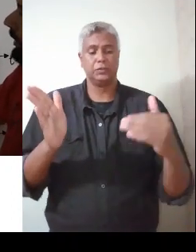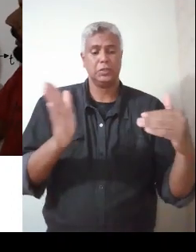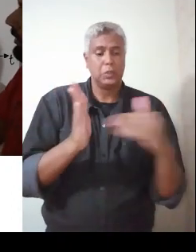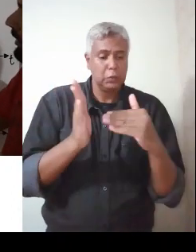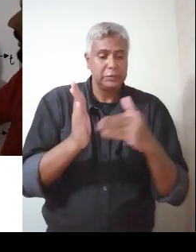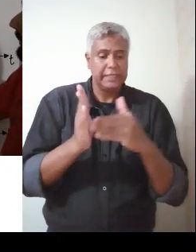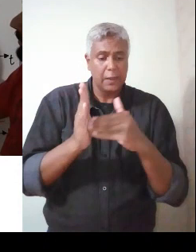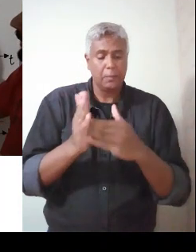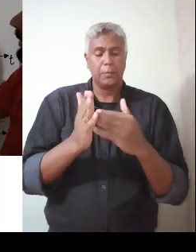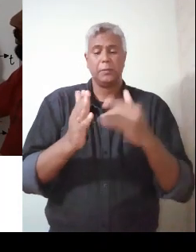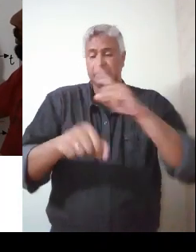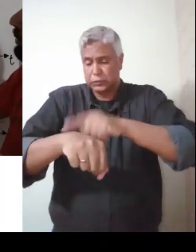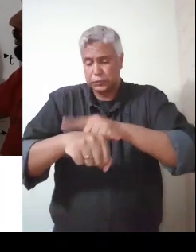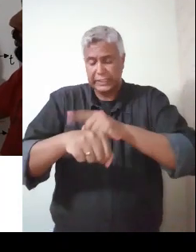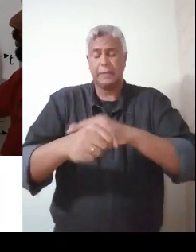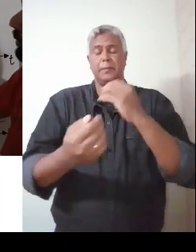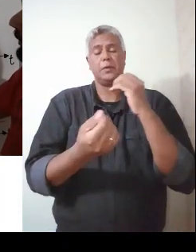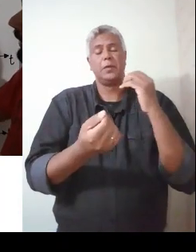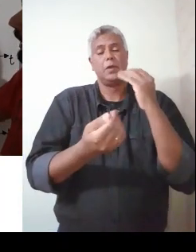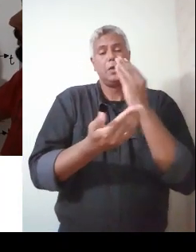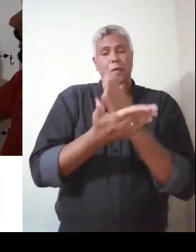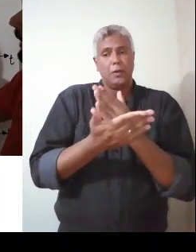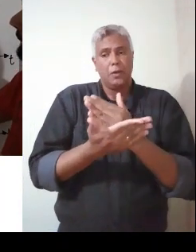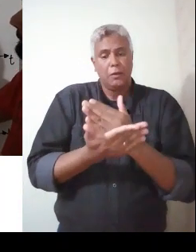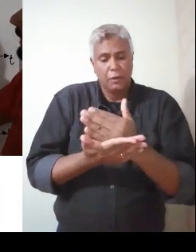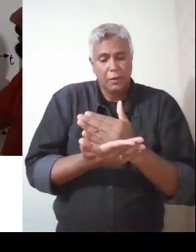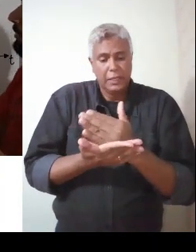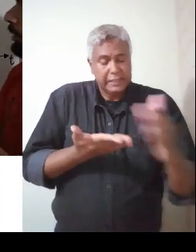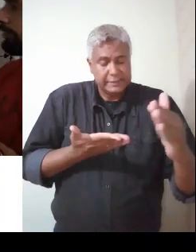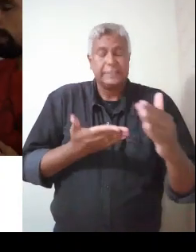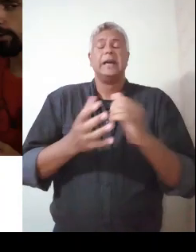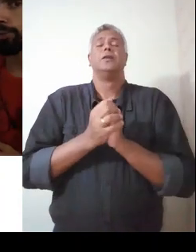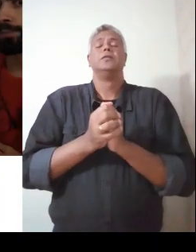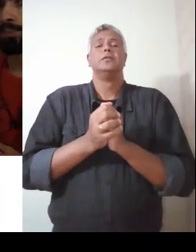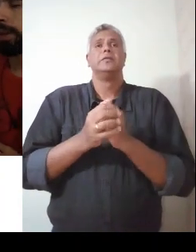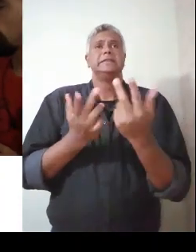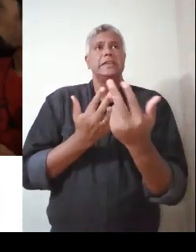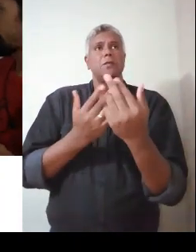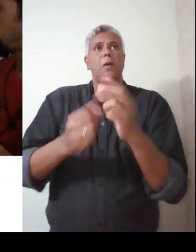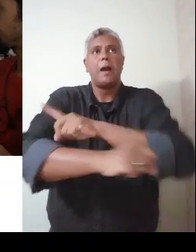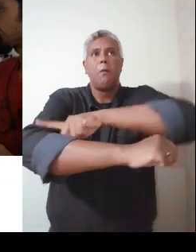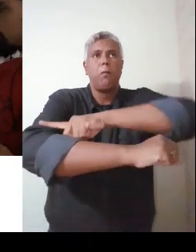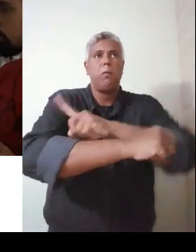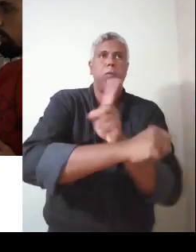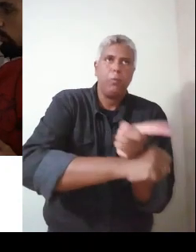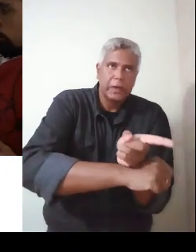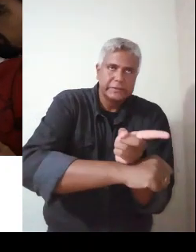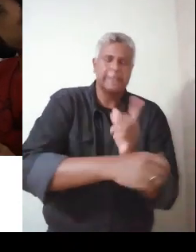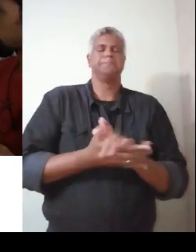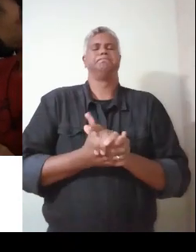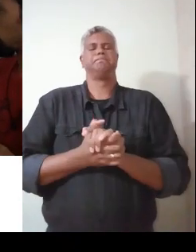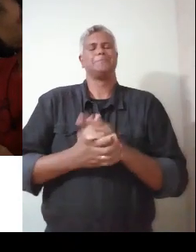menos 0. Isto tudo é igual a velocidade. Assim,